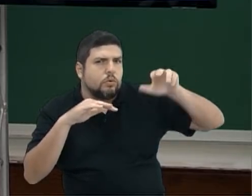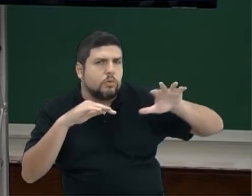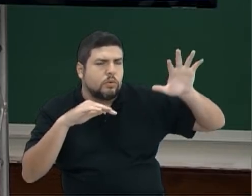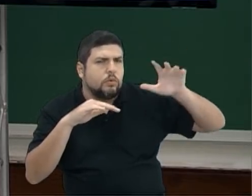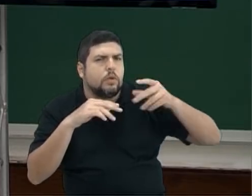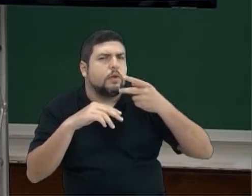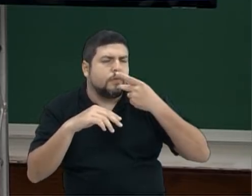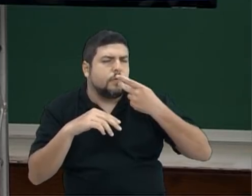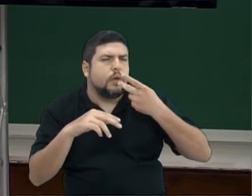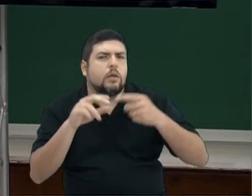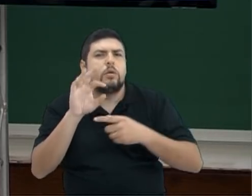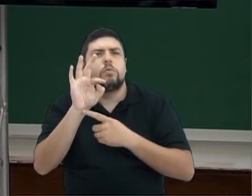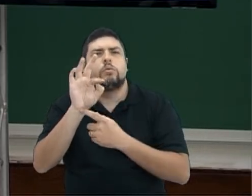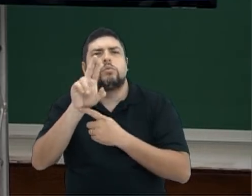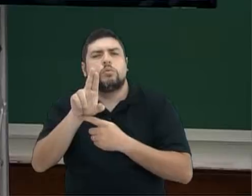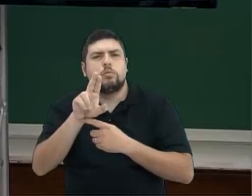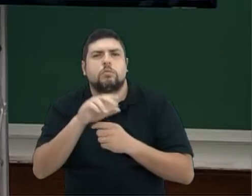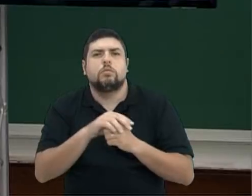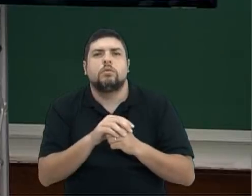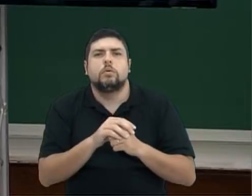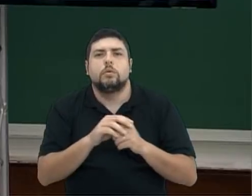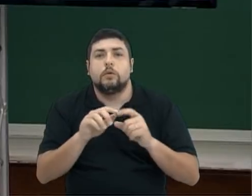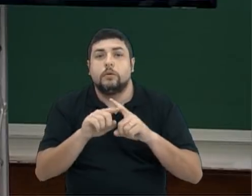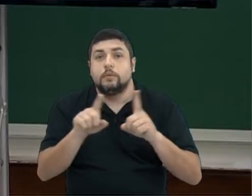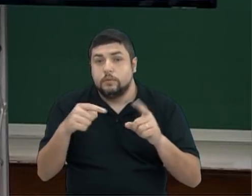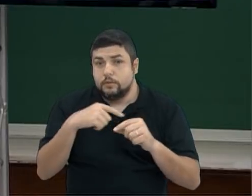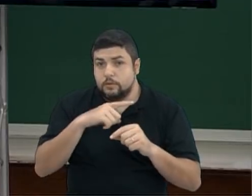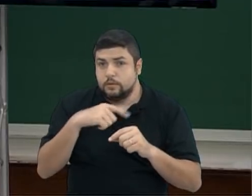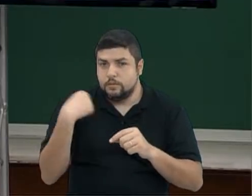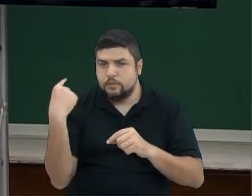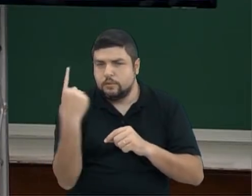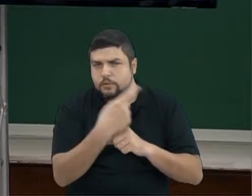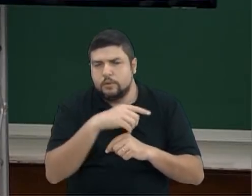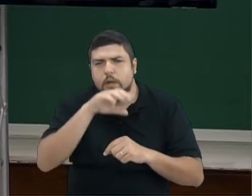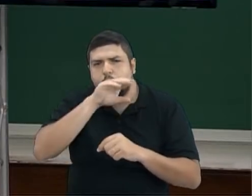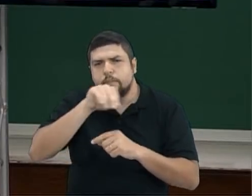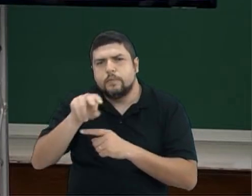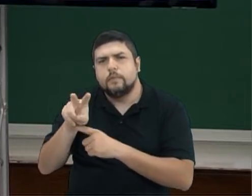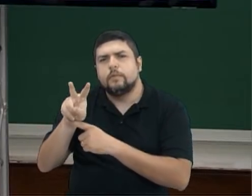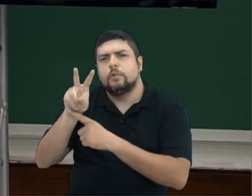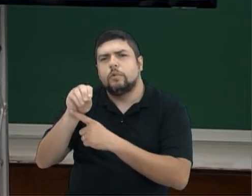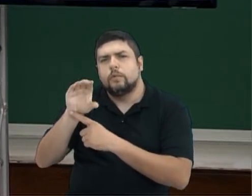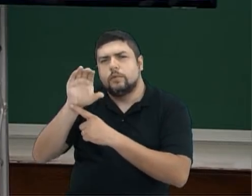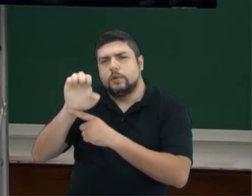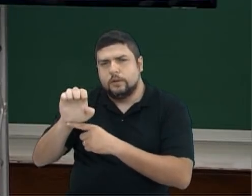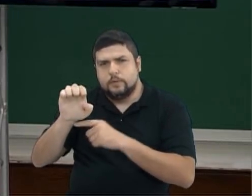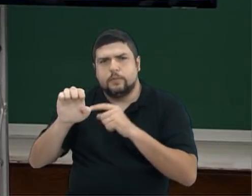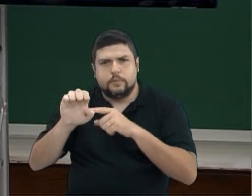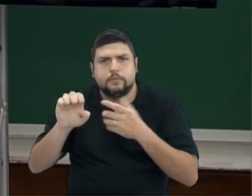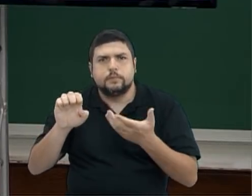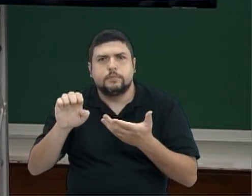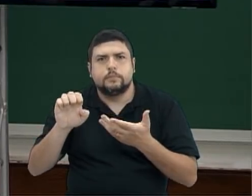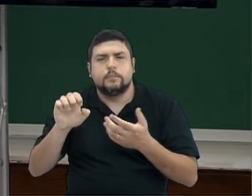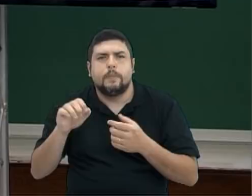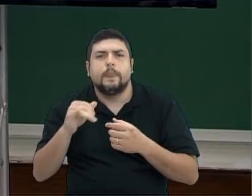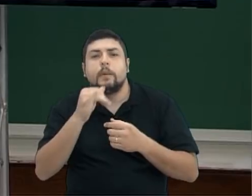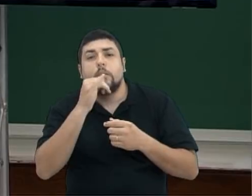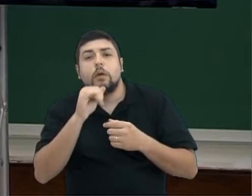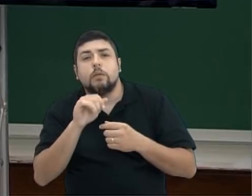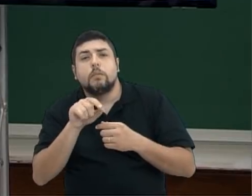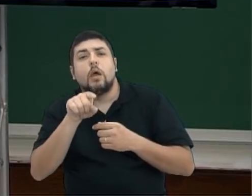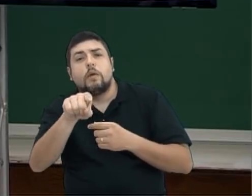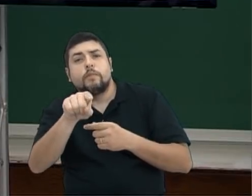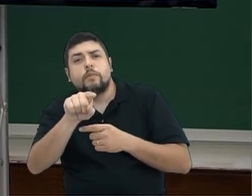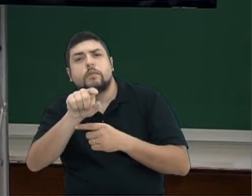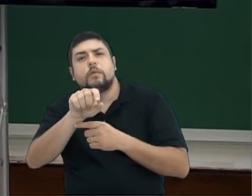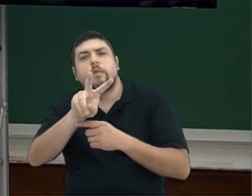maior parte de nós falamos você, né, ao invés do tu. A gente diz, você vai na escola